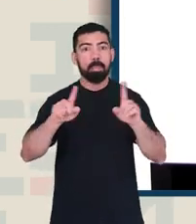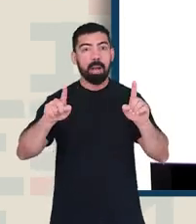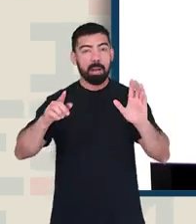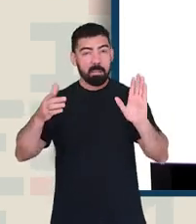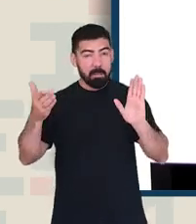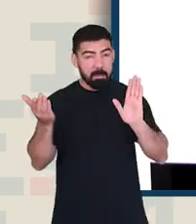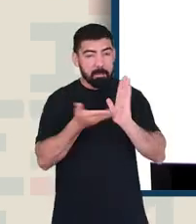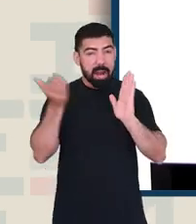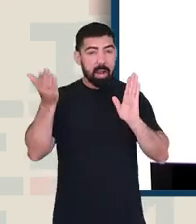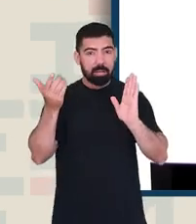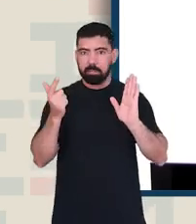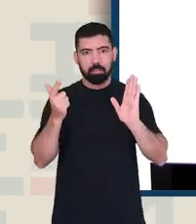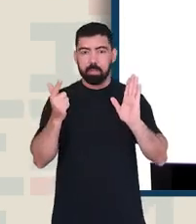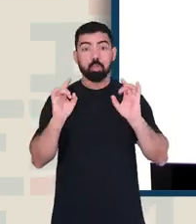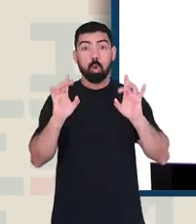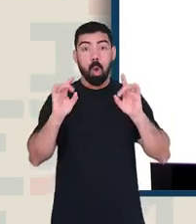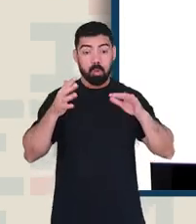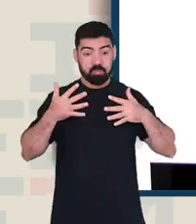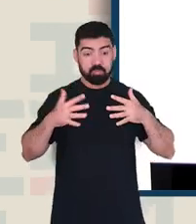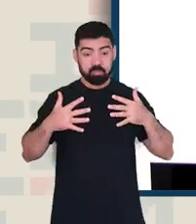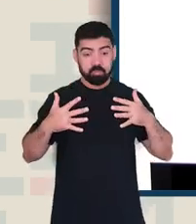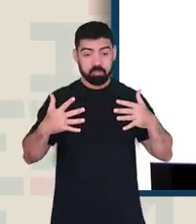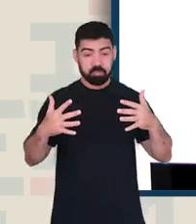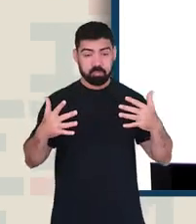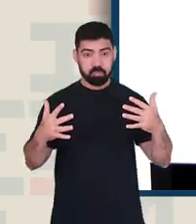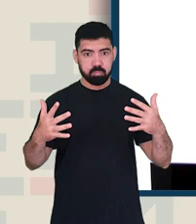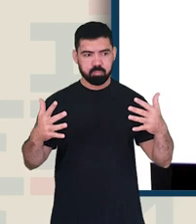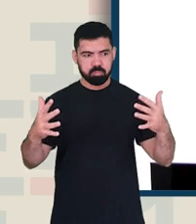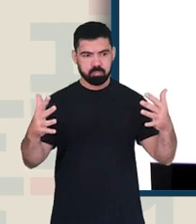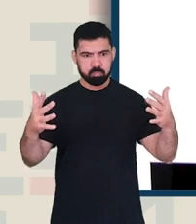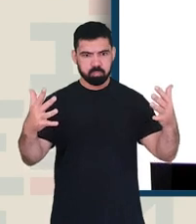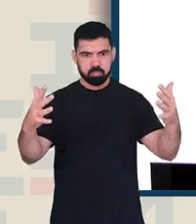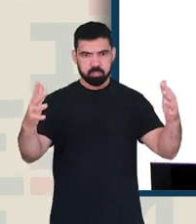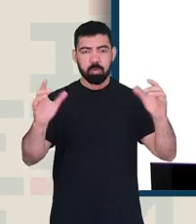ataque característico do som, do sino.